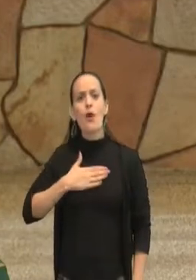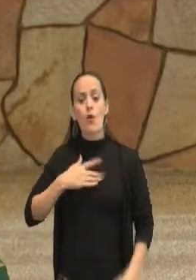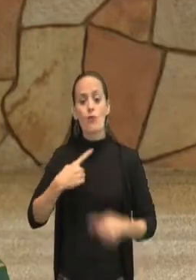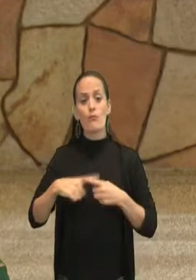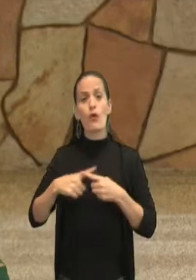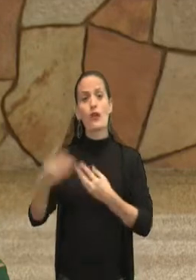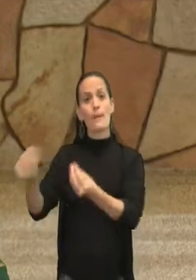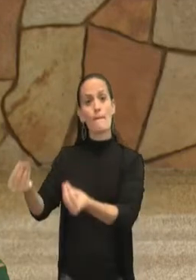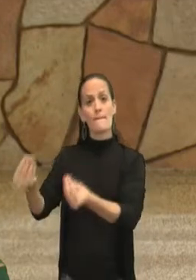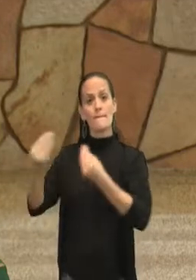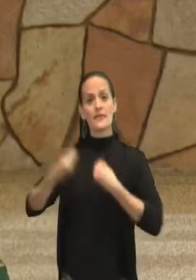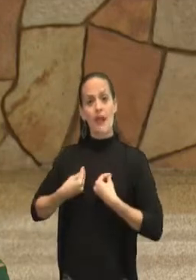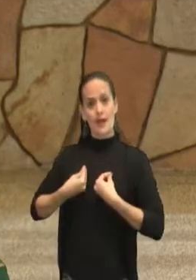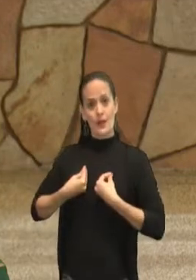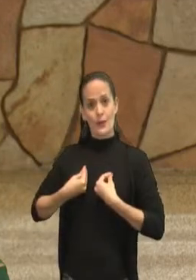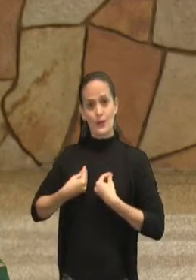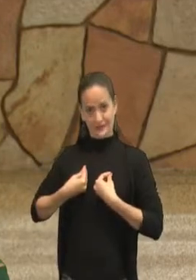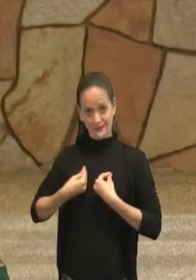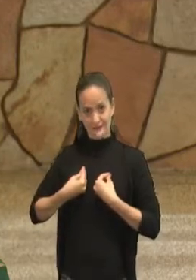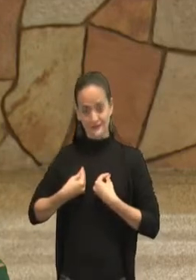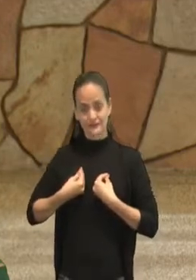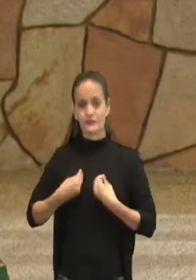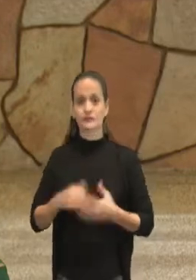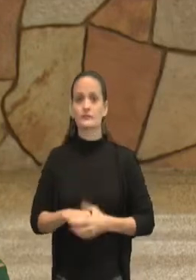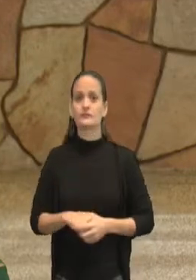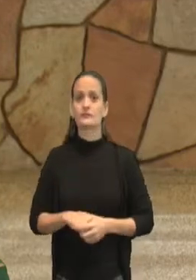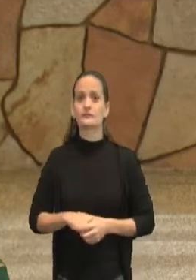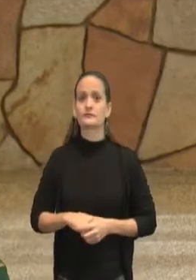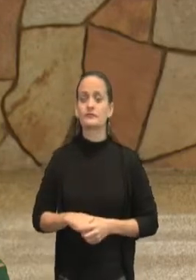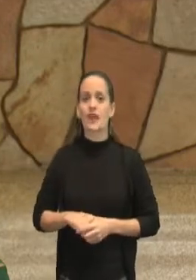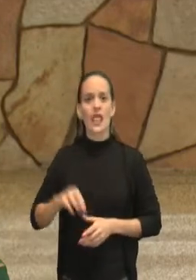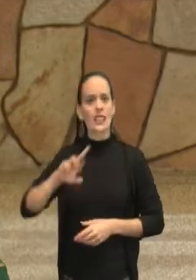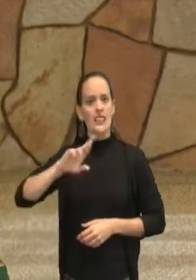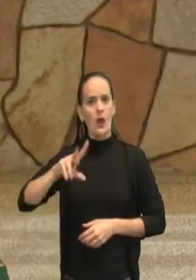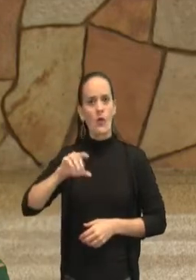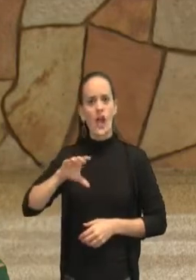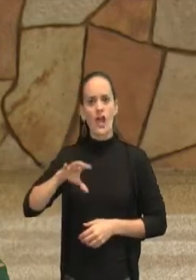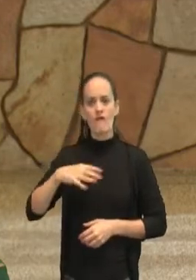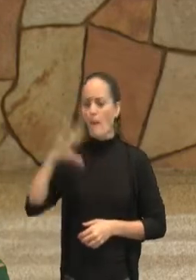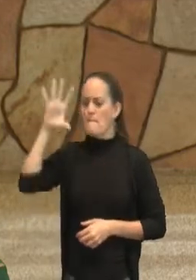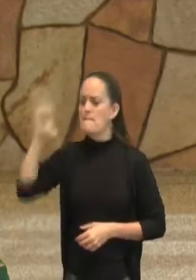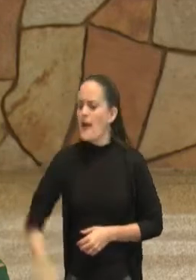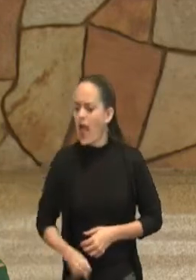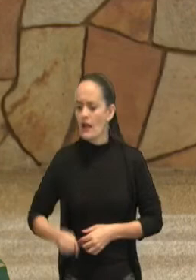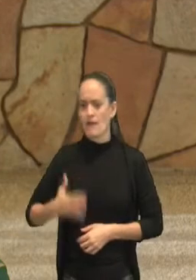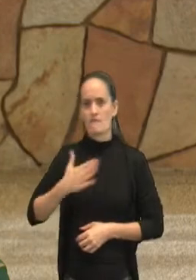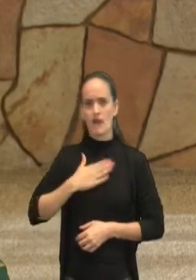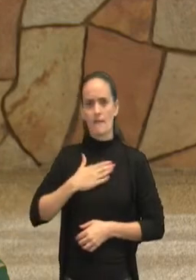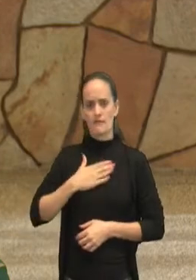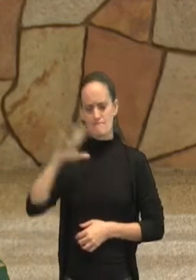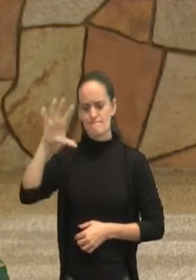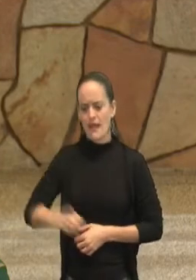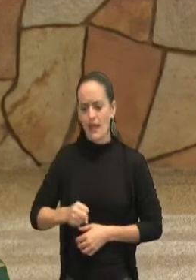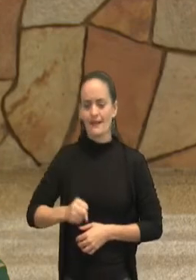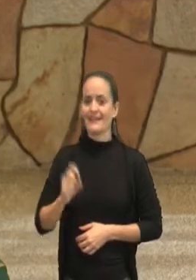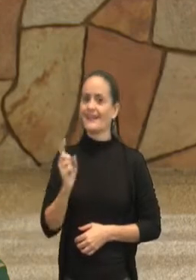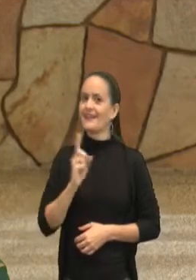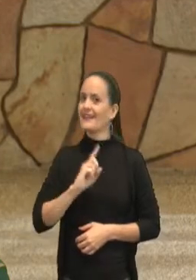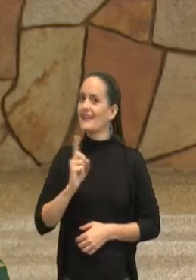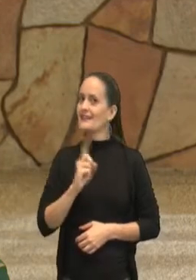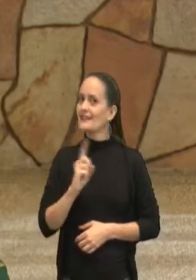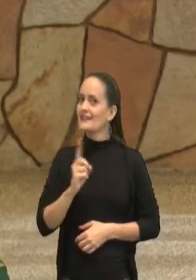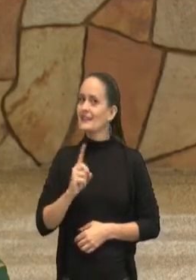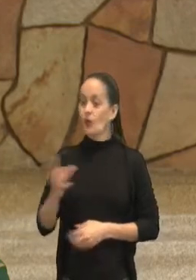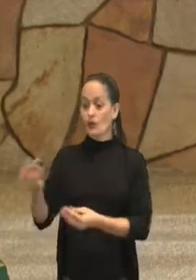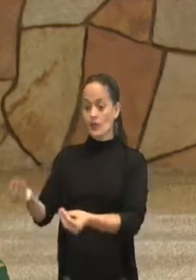oferecido. Perceba, não é algo que é tomado à força, a ideia do verbo não é essa, mas a ideia do verbo é